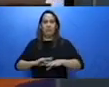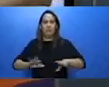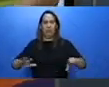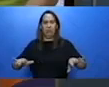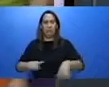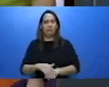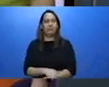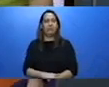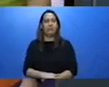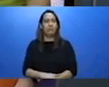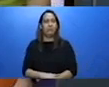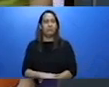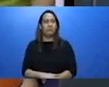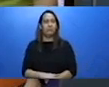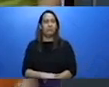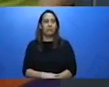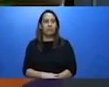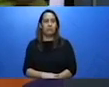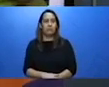arrumado.